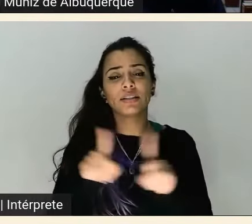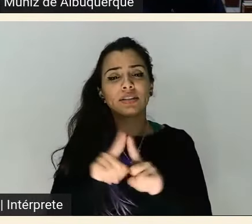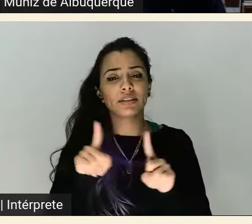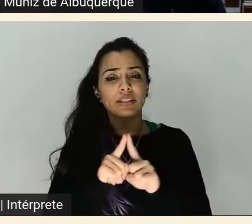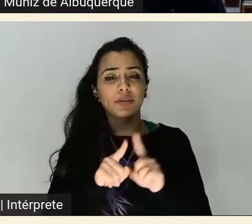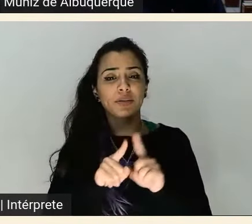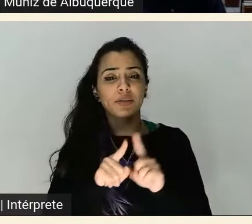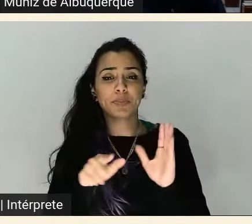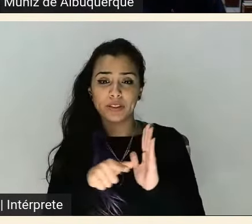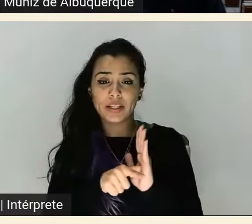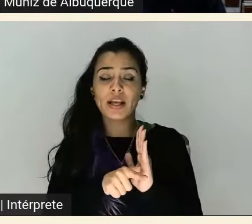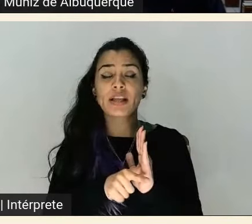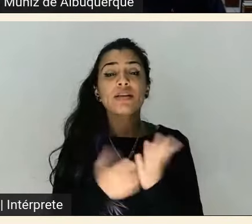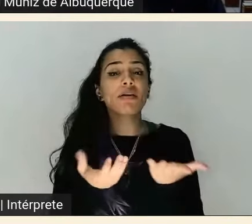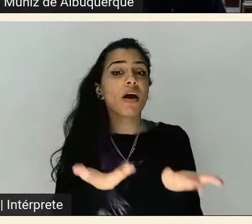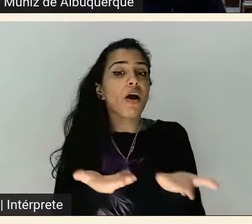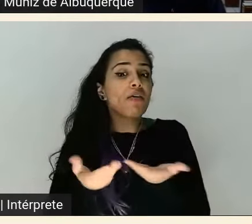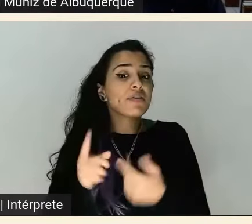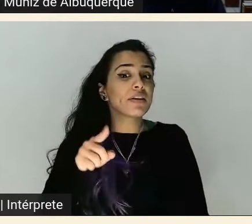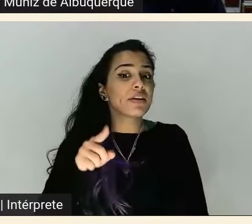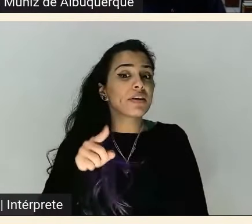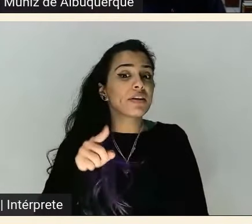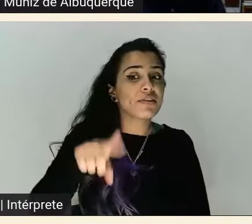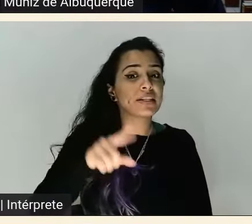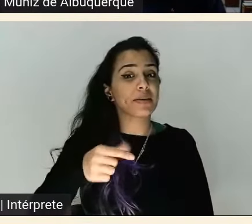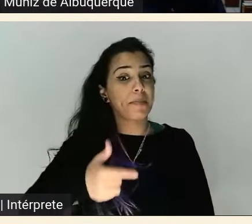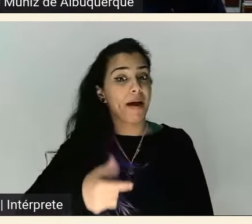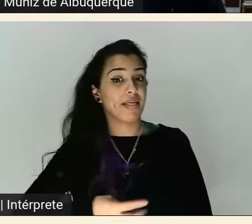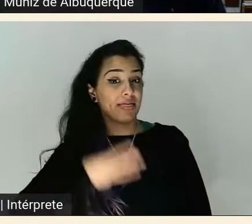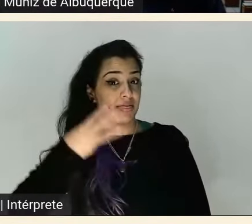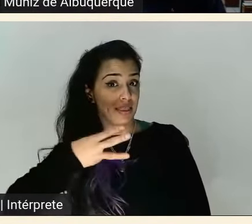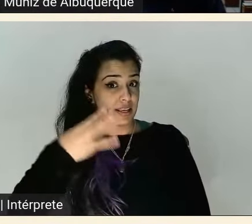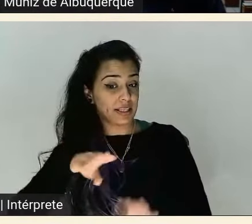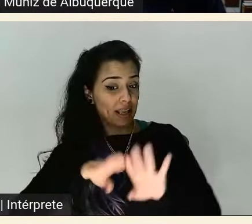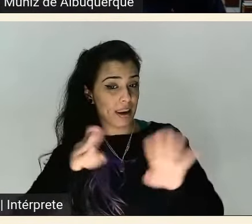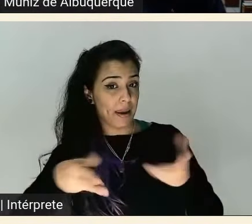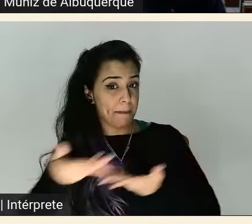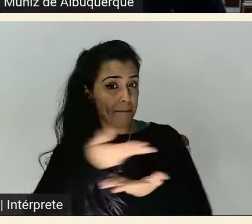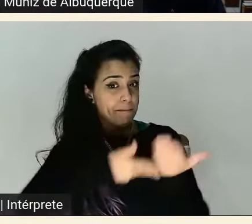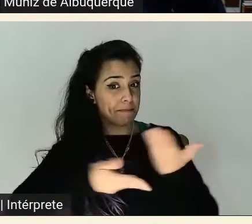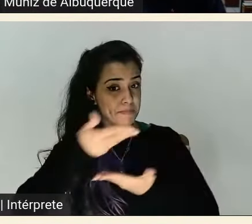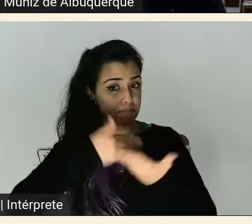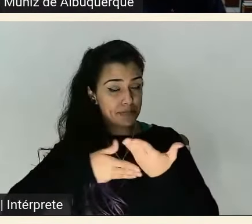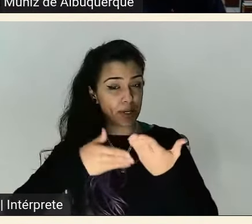próximo evento, no caso, a terceira mesa do seminário